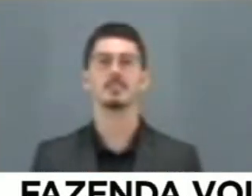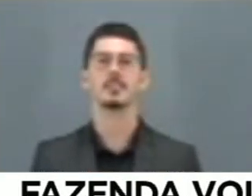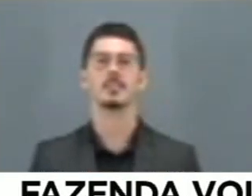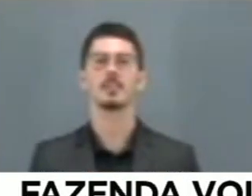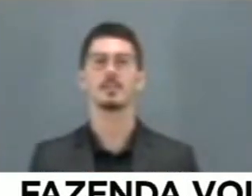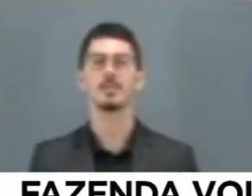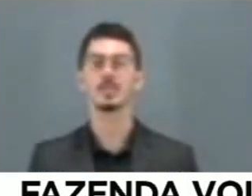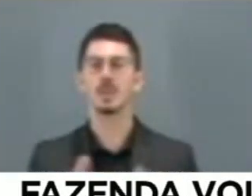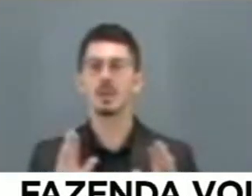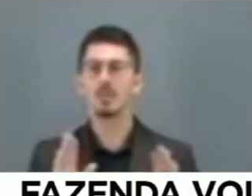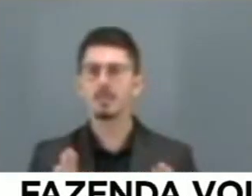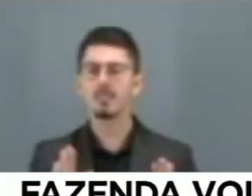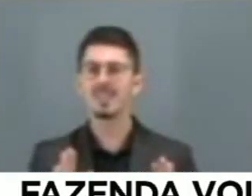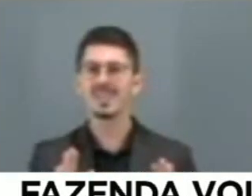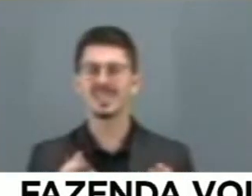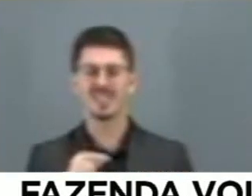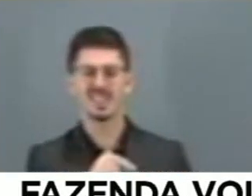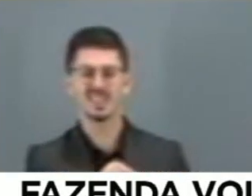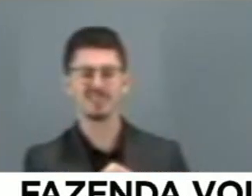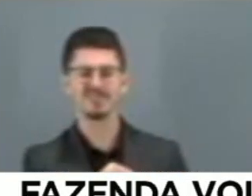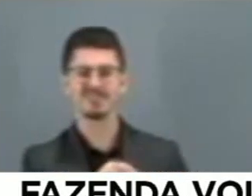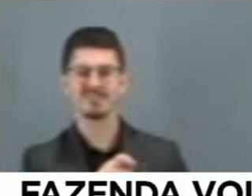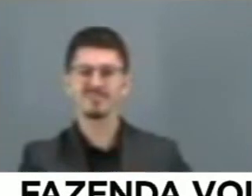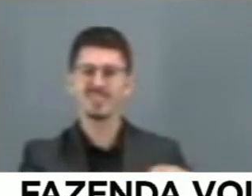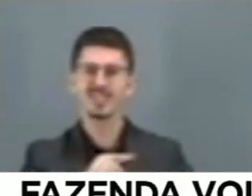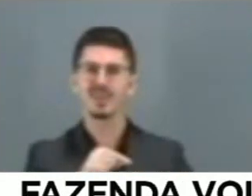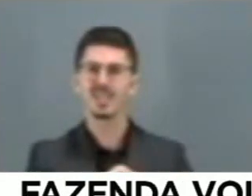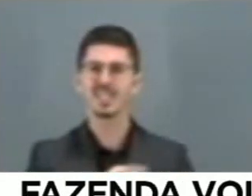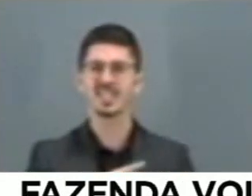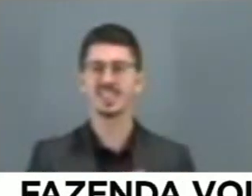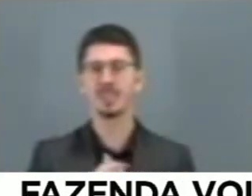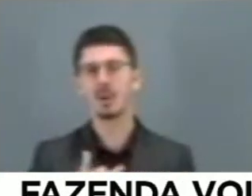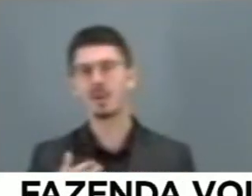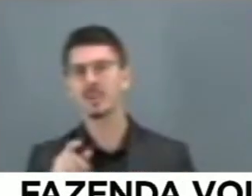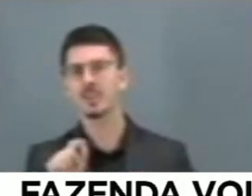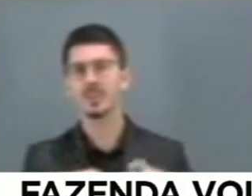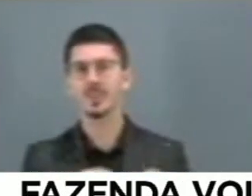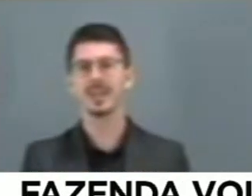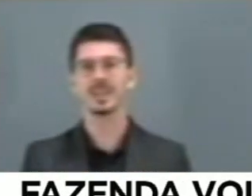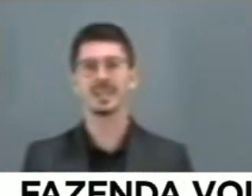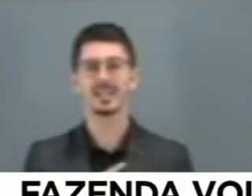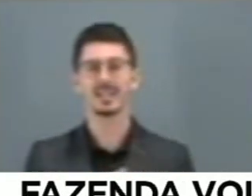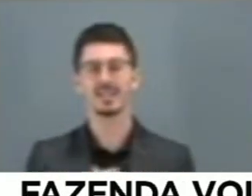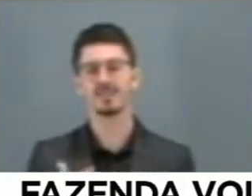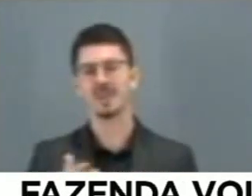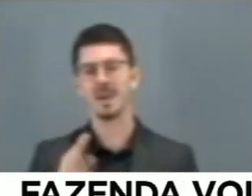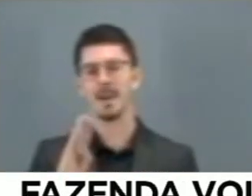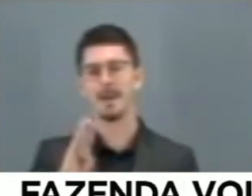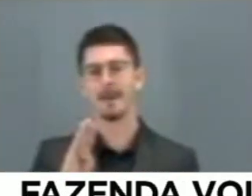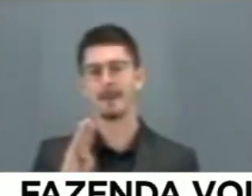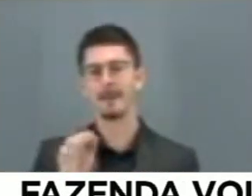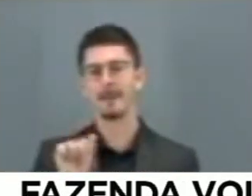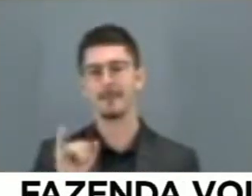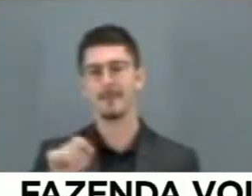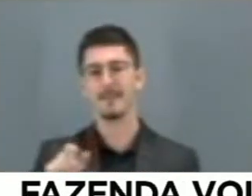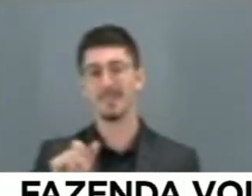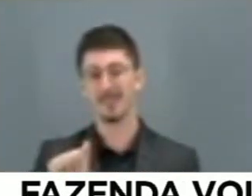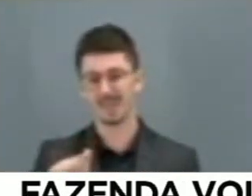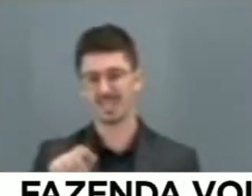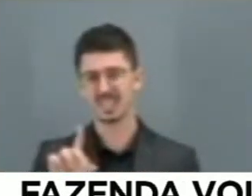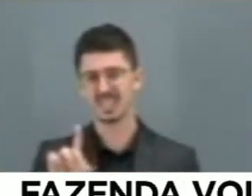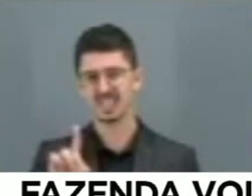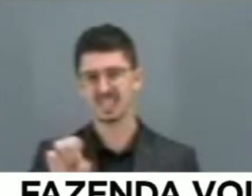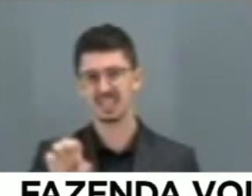Mas esse tipo de produto, ele costuma ter o que os economistas chamam baixa elasticidade da demanda. O que quer dizer isso? As